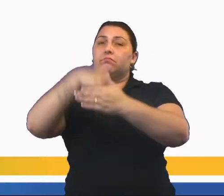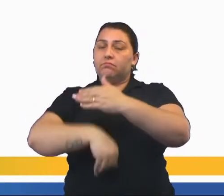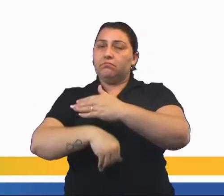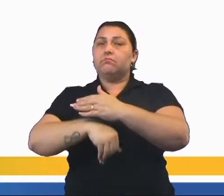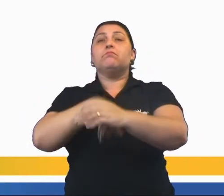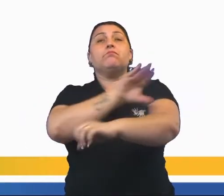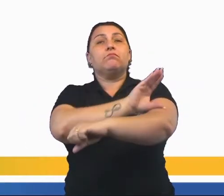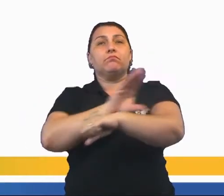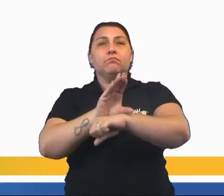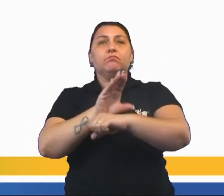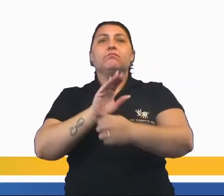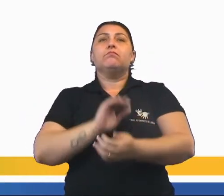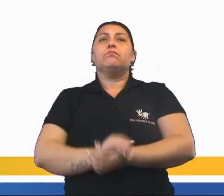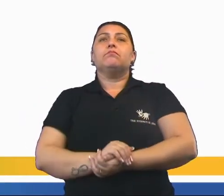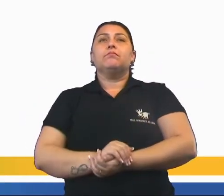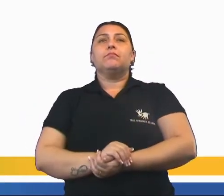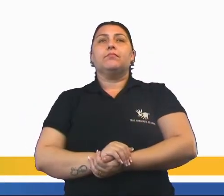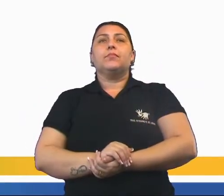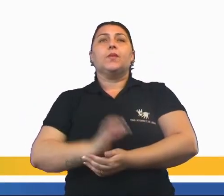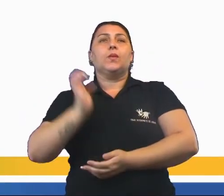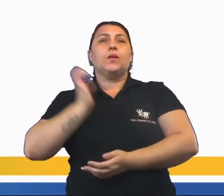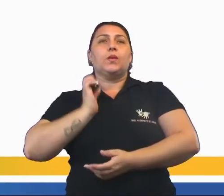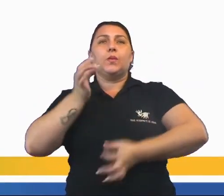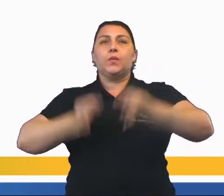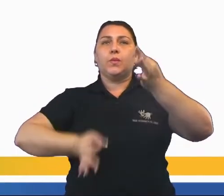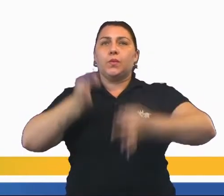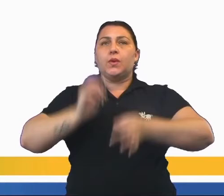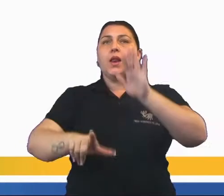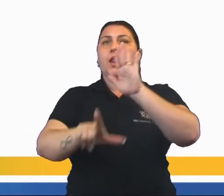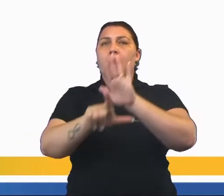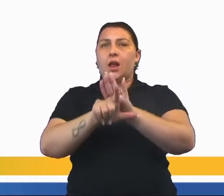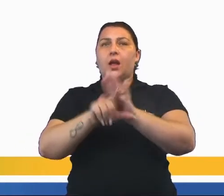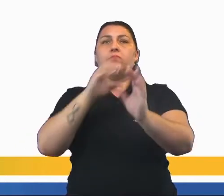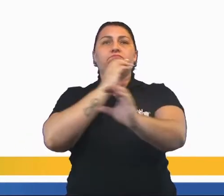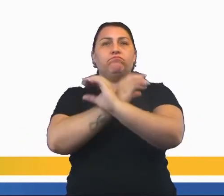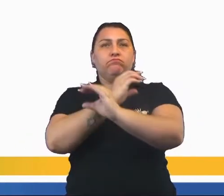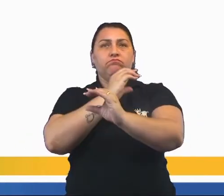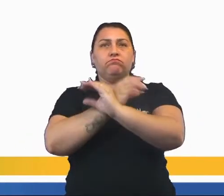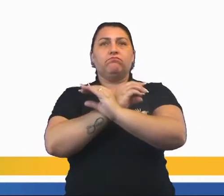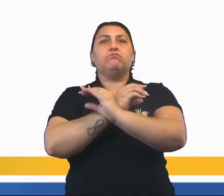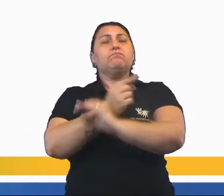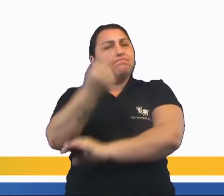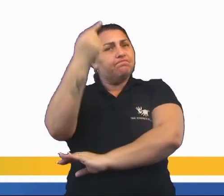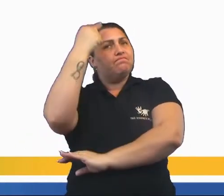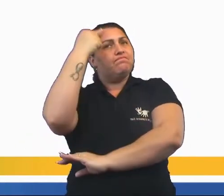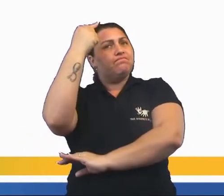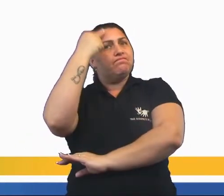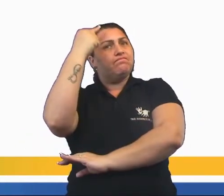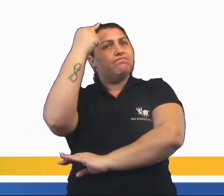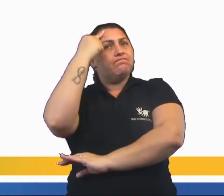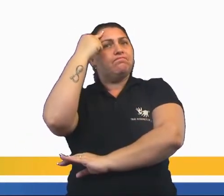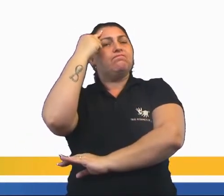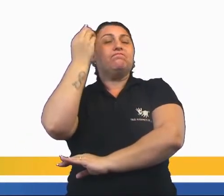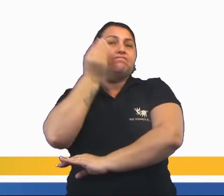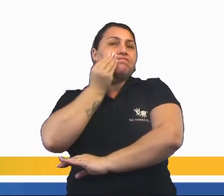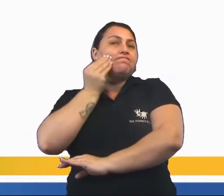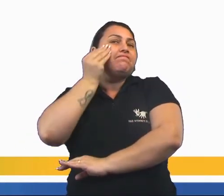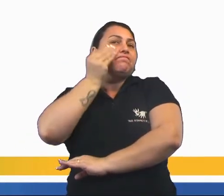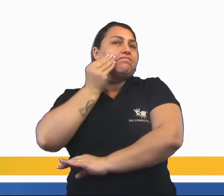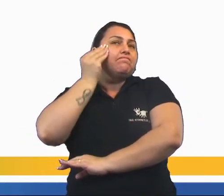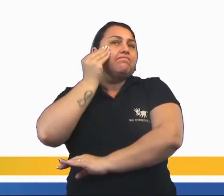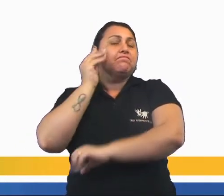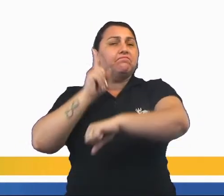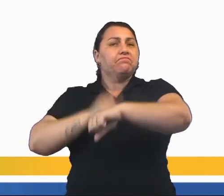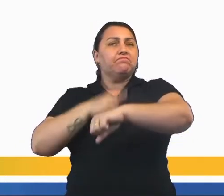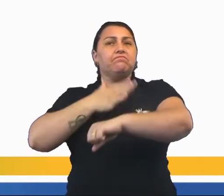de uma determinada cultura. O princípio ético é jurídico, é legal e civil, é racional, experimental. Olha, no